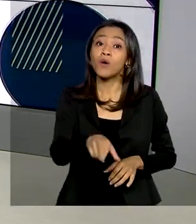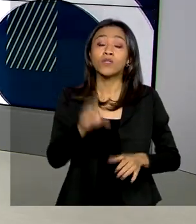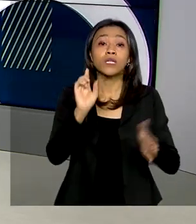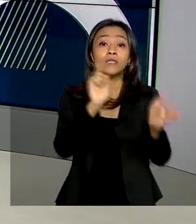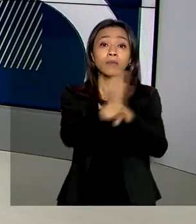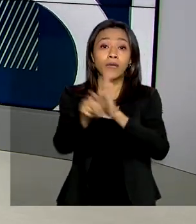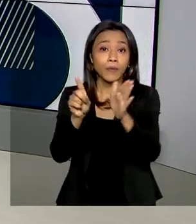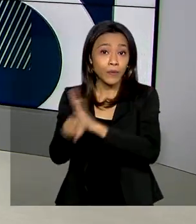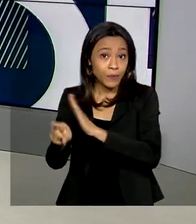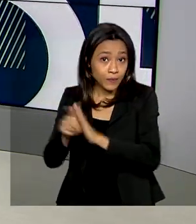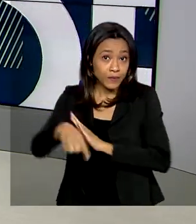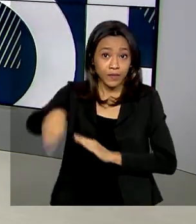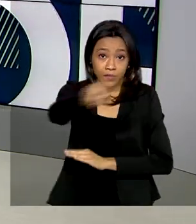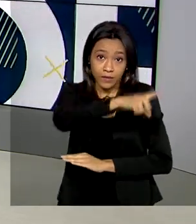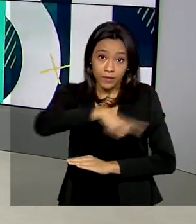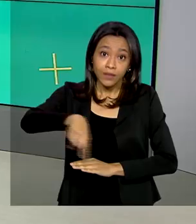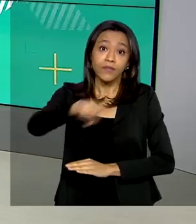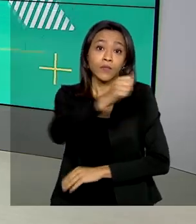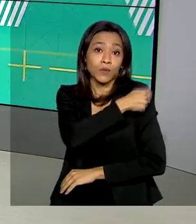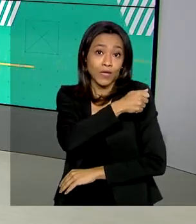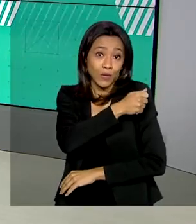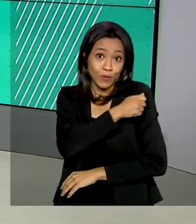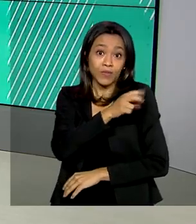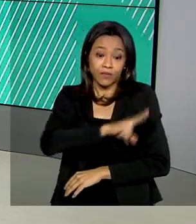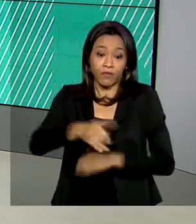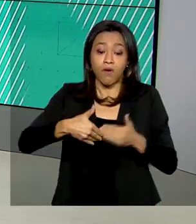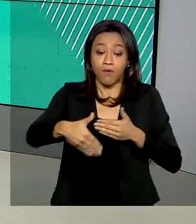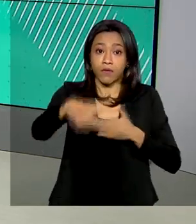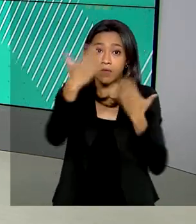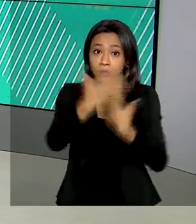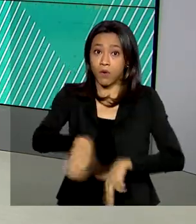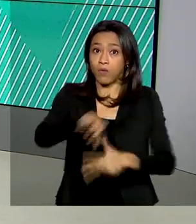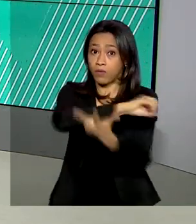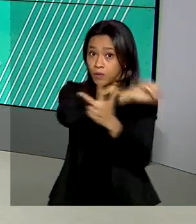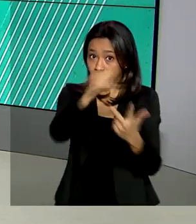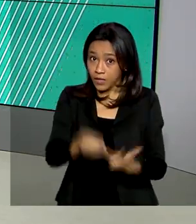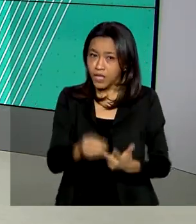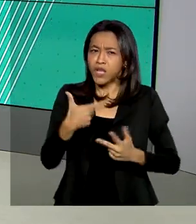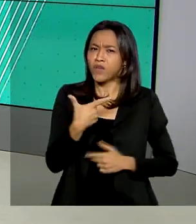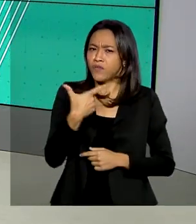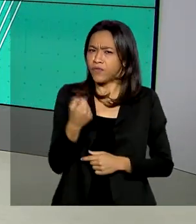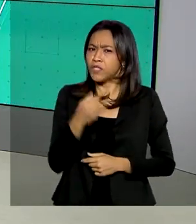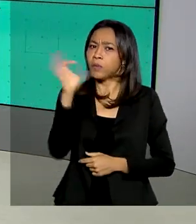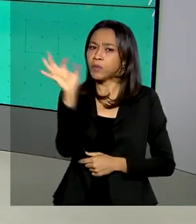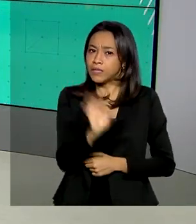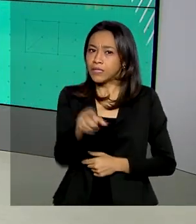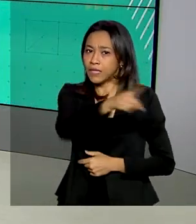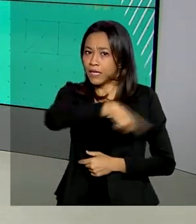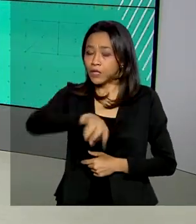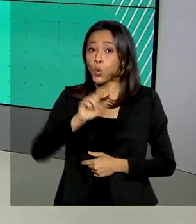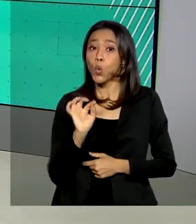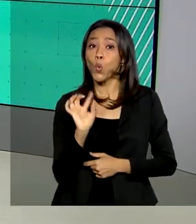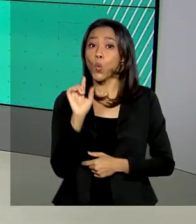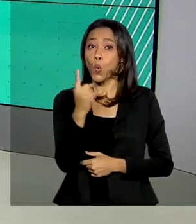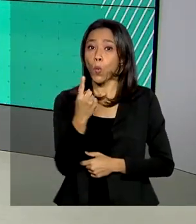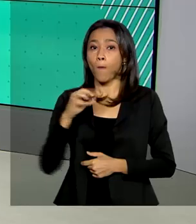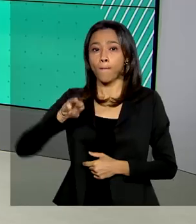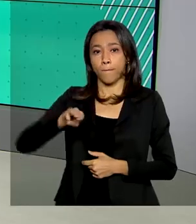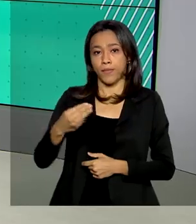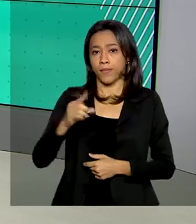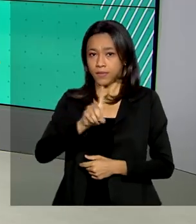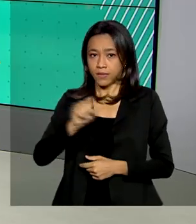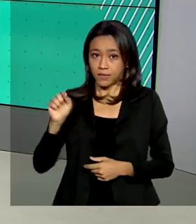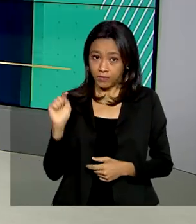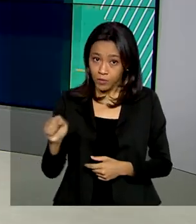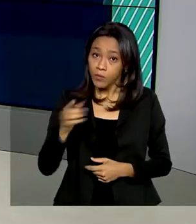enquete feita com candidatos do enem 2020 cerca de vinte por cento dos inscritos esse ano ou seja um milhão e cem mil